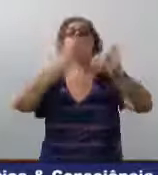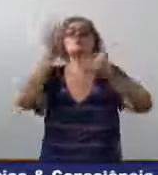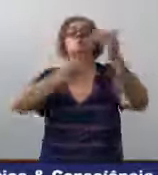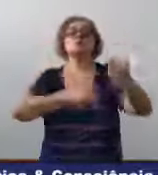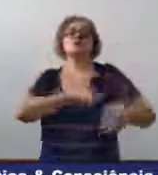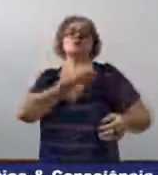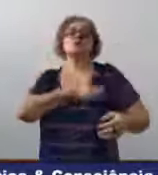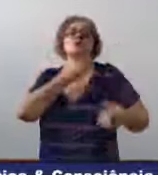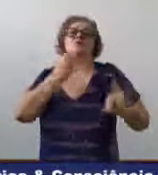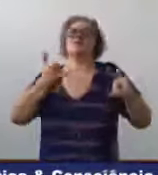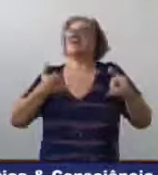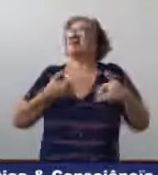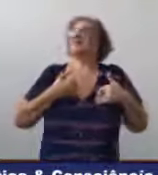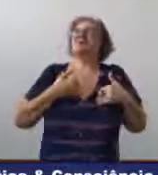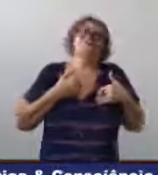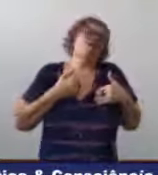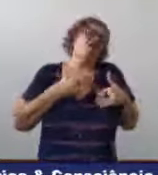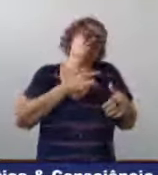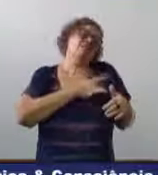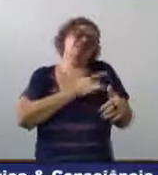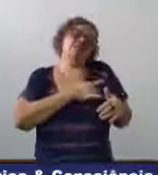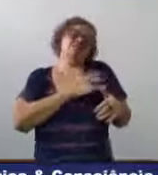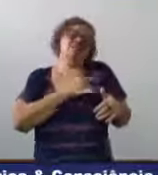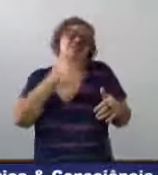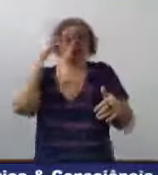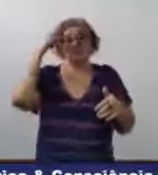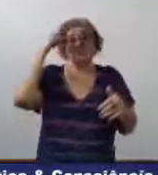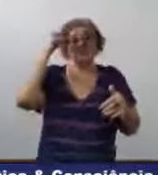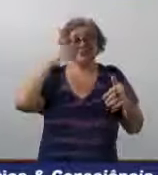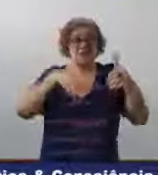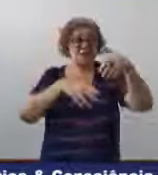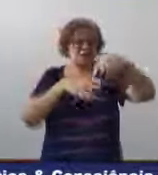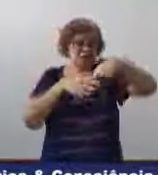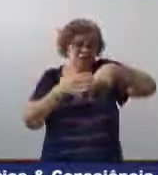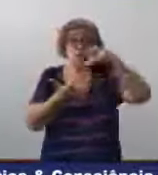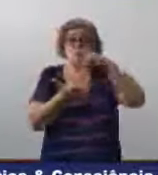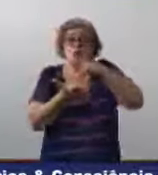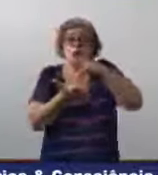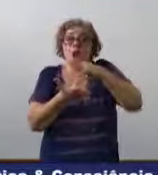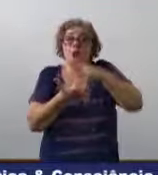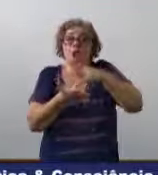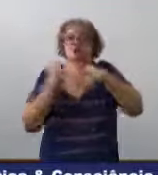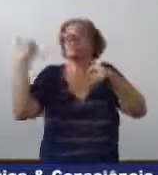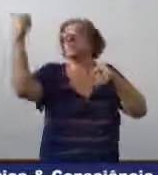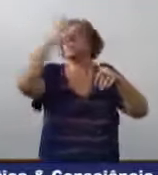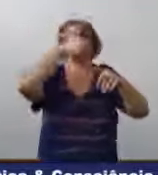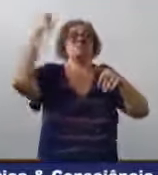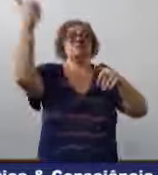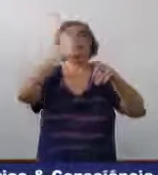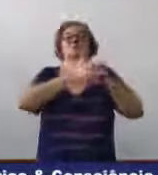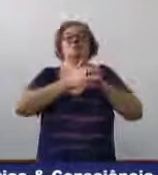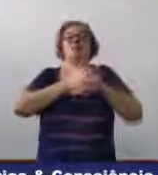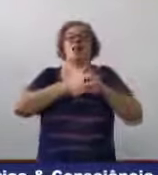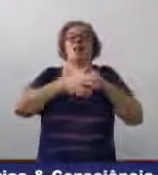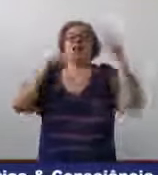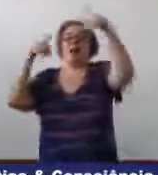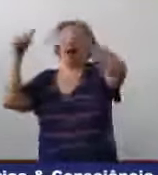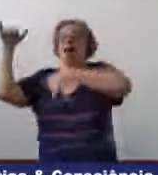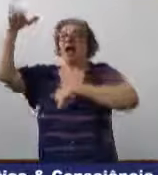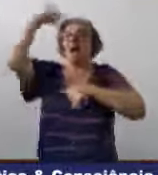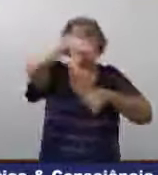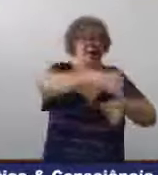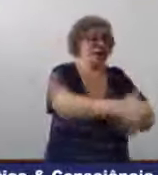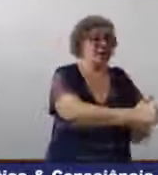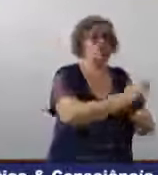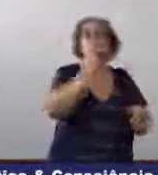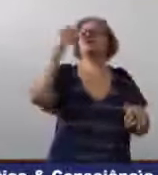dramatizar tudo, né? E pensar que nós somos o centro do mundo. Tudo é culpa nossa. Caiu um avião na Índia, eu